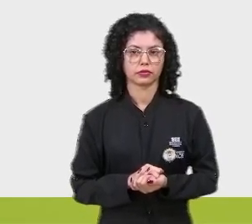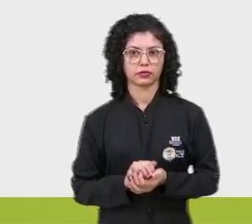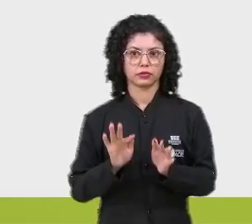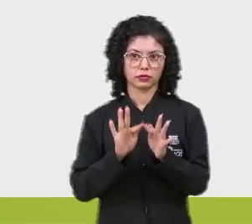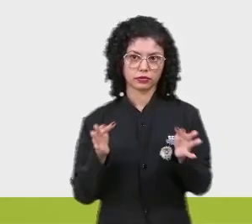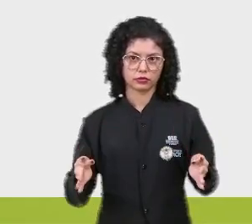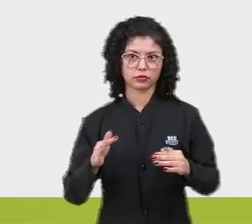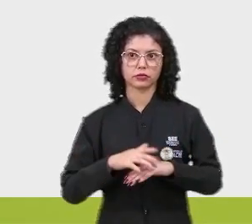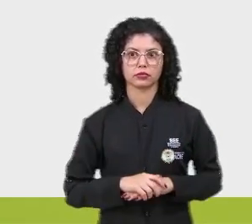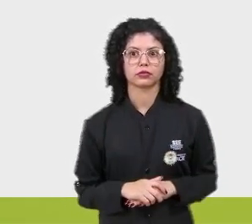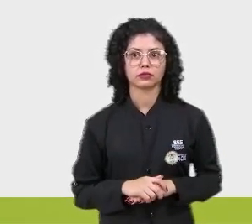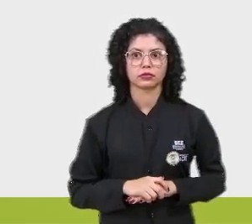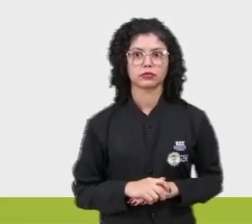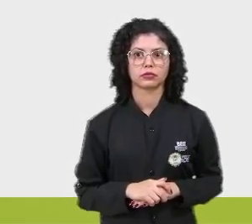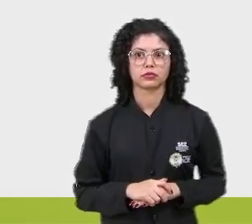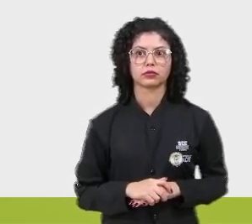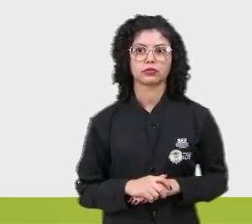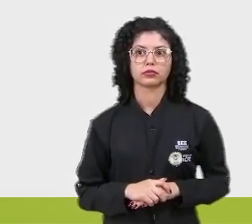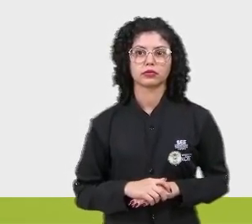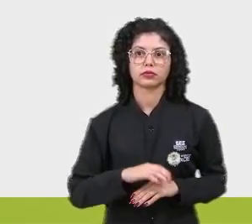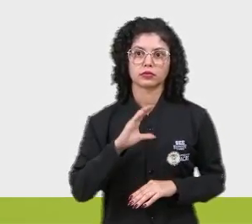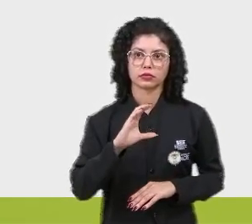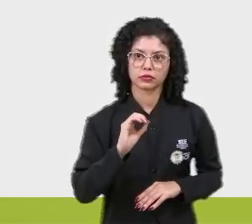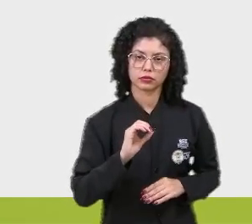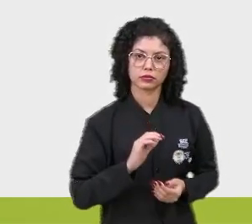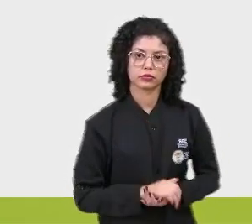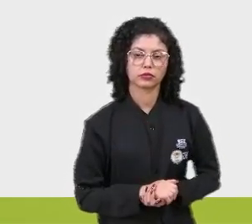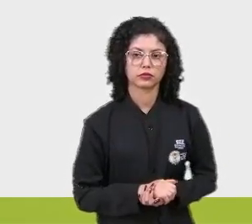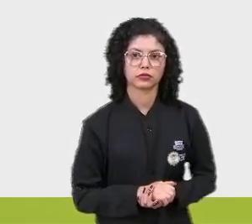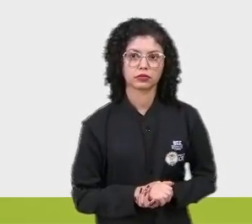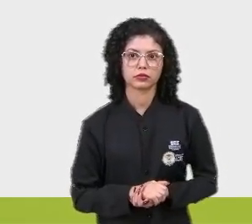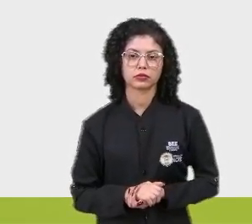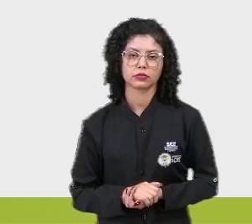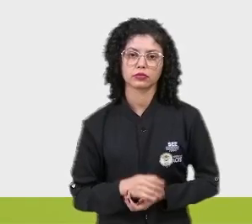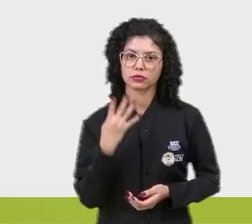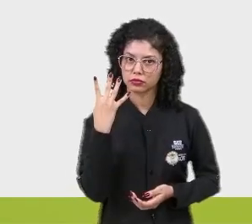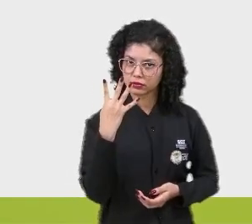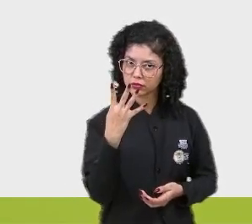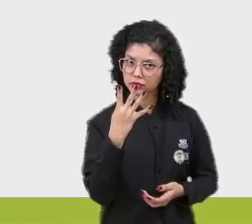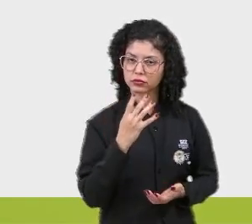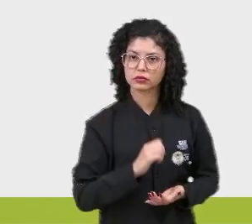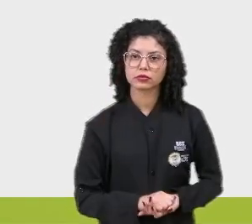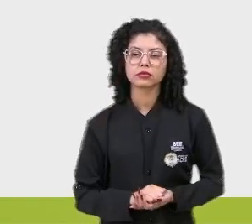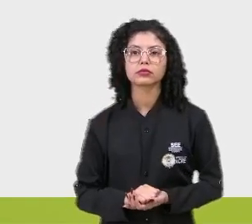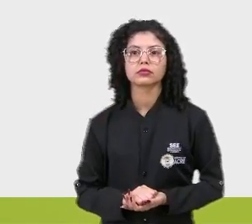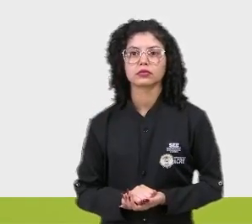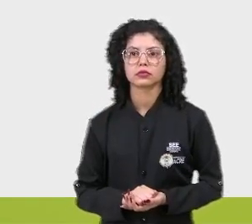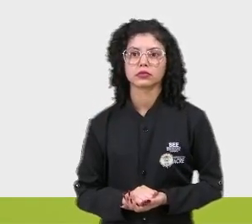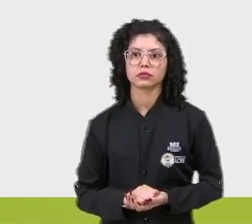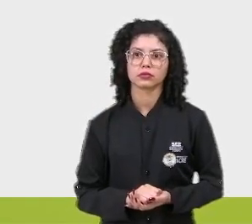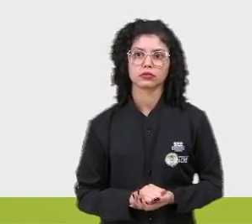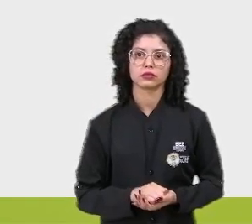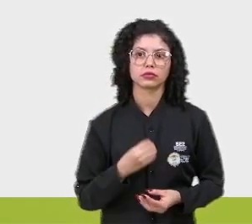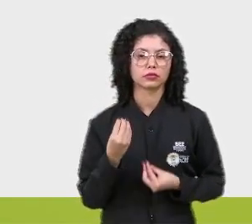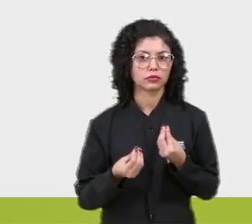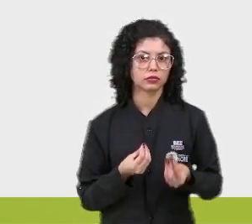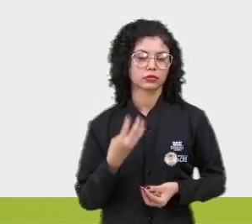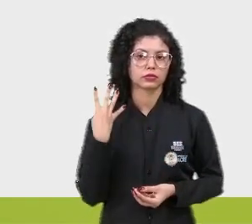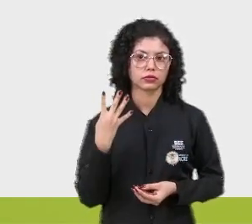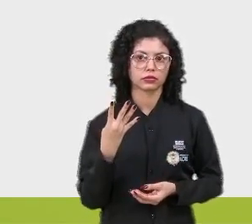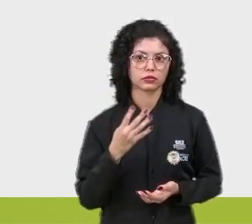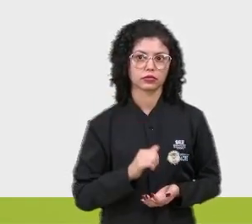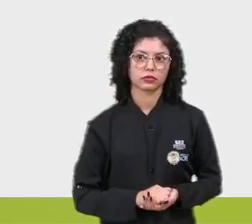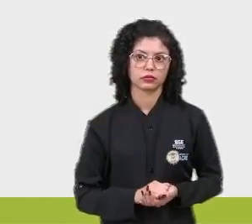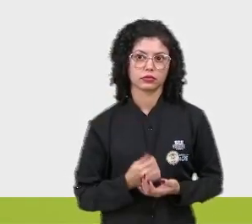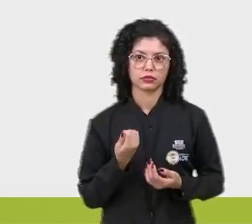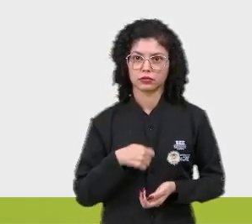simples. Então, se esse carbono ele está entre 4 carbonos, ele vai ser considerado quaternário.